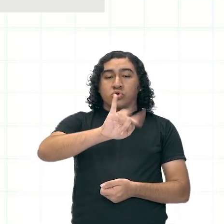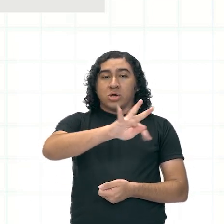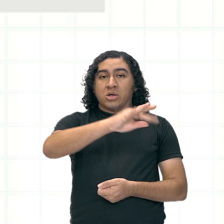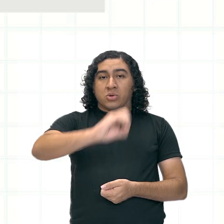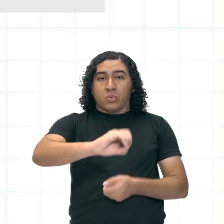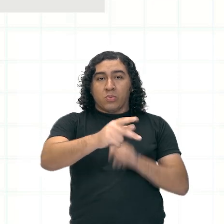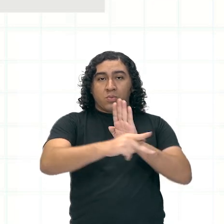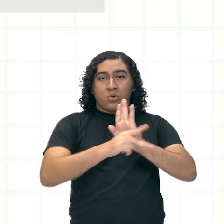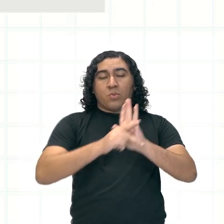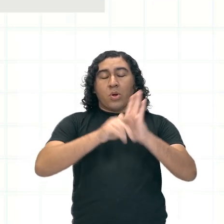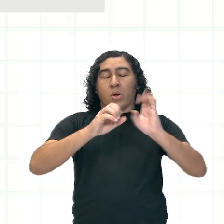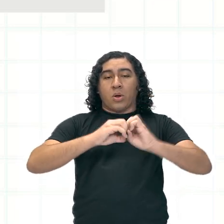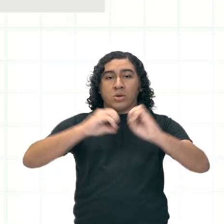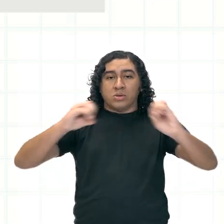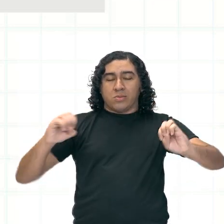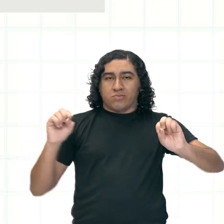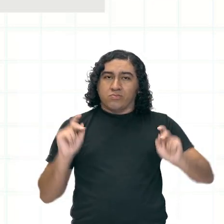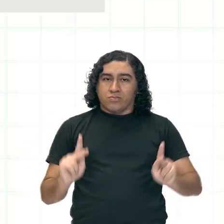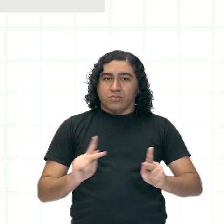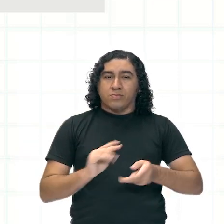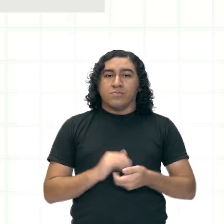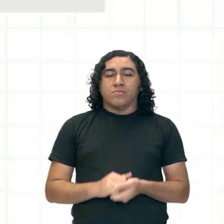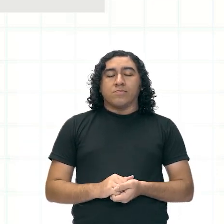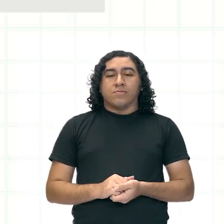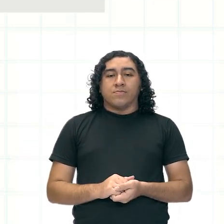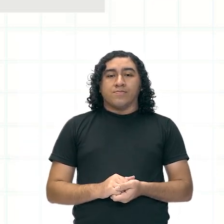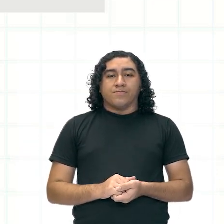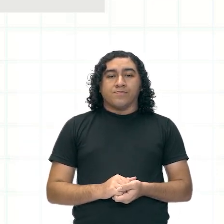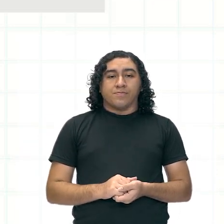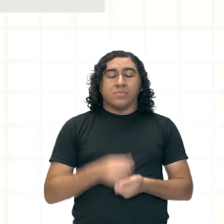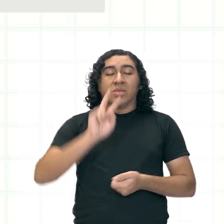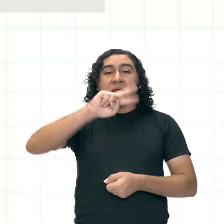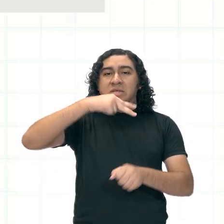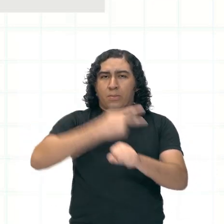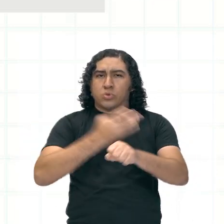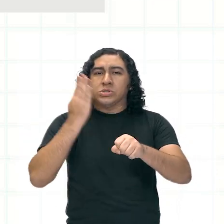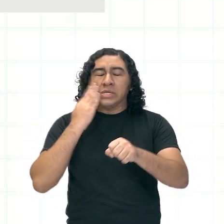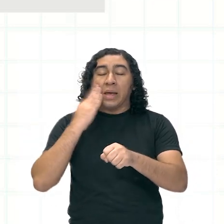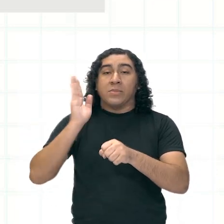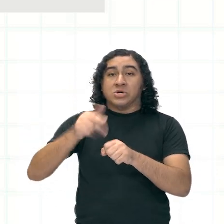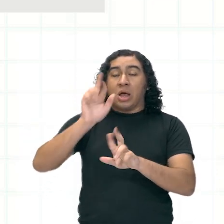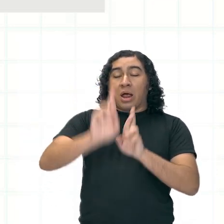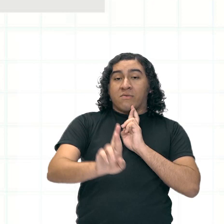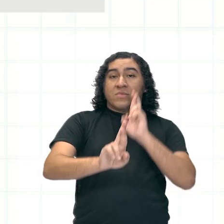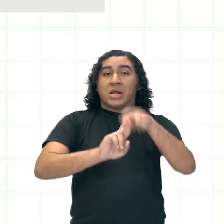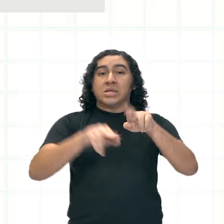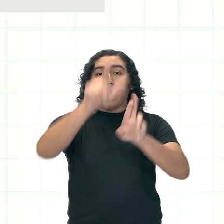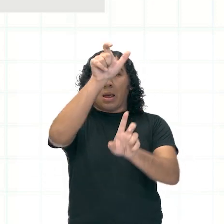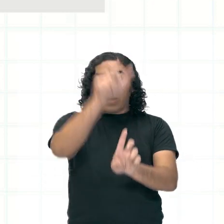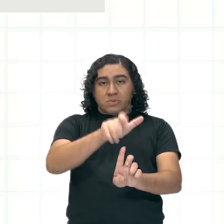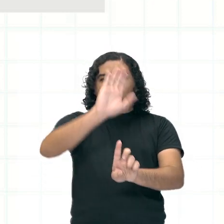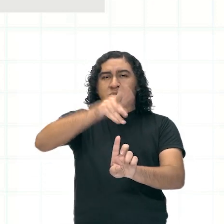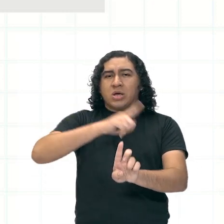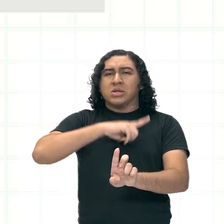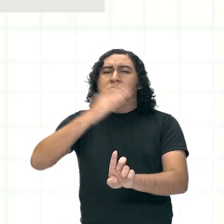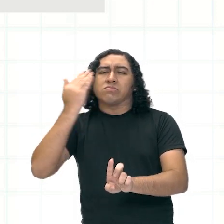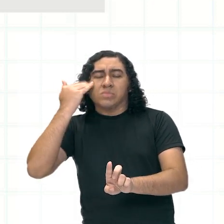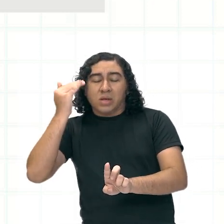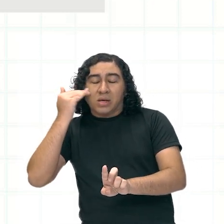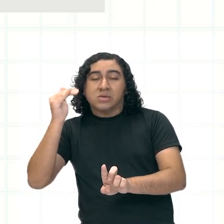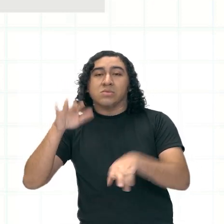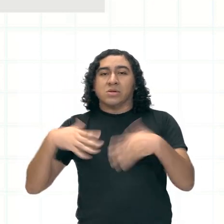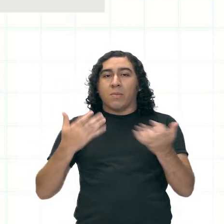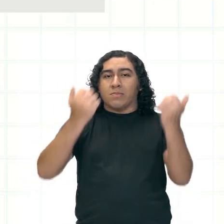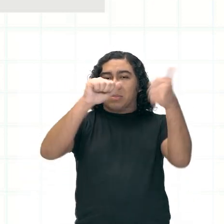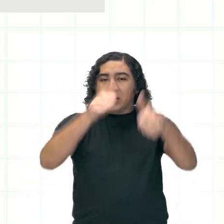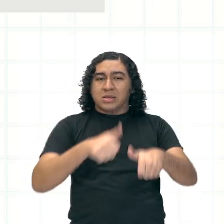minha oração. Ok? Depois que eu identifiquei esse sujeito, que eu fiz essa pergunta,